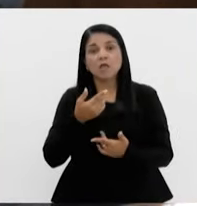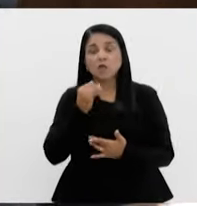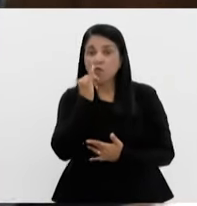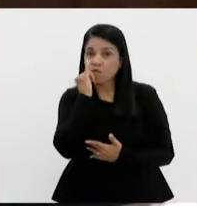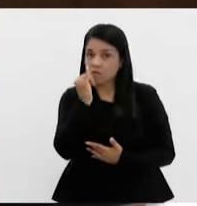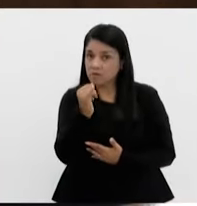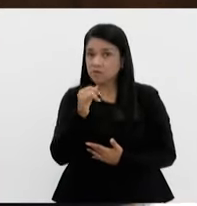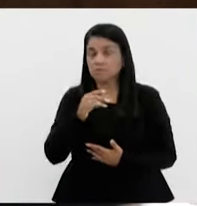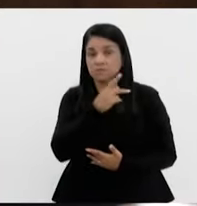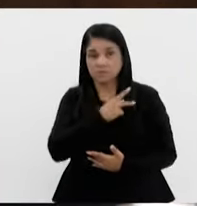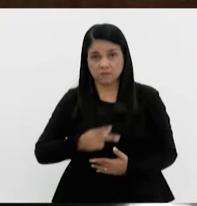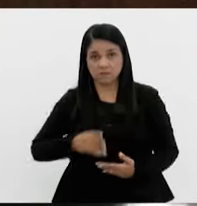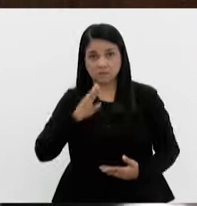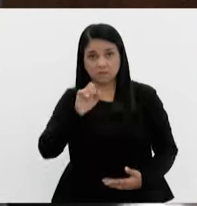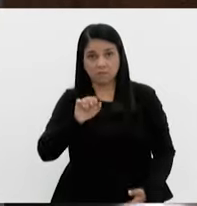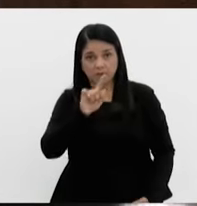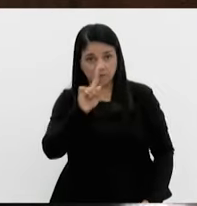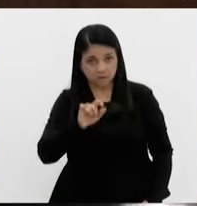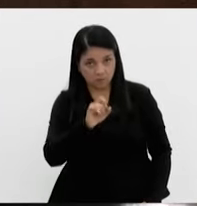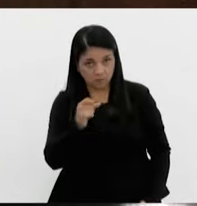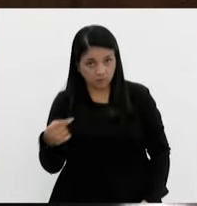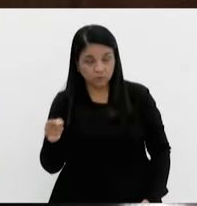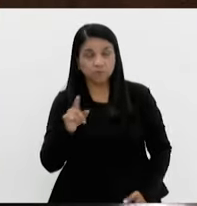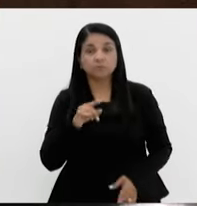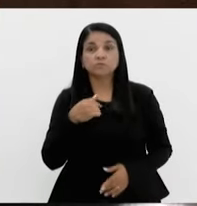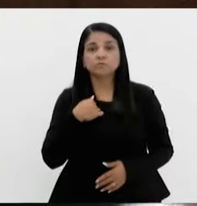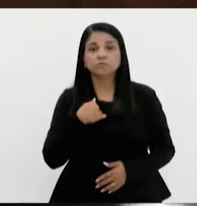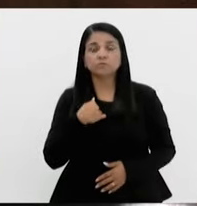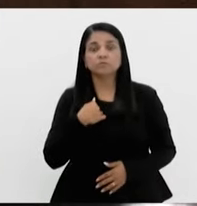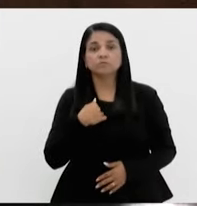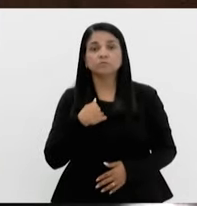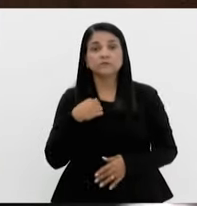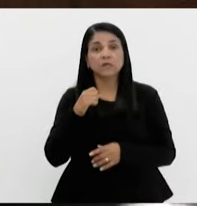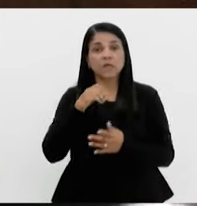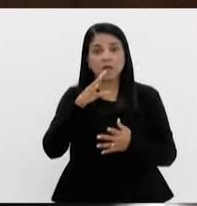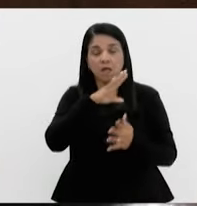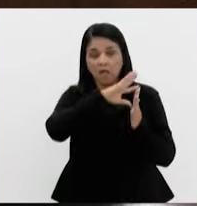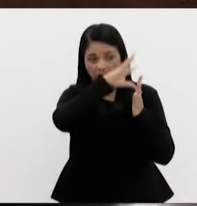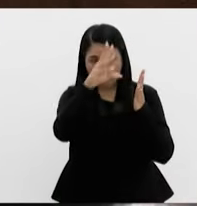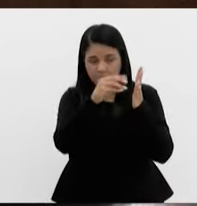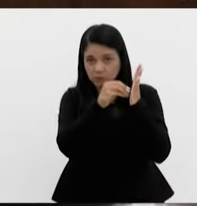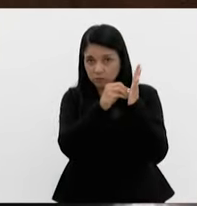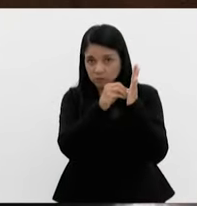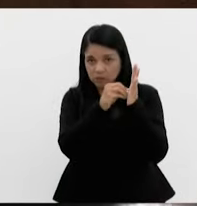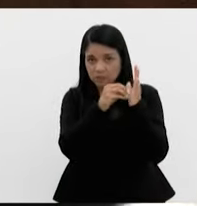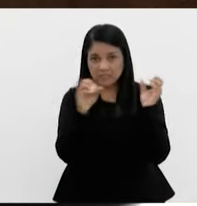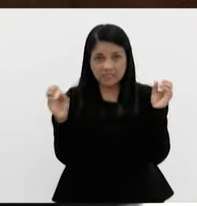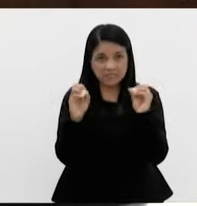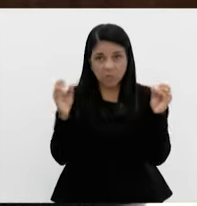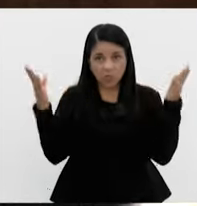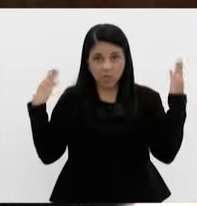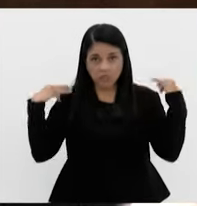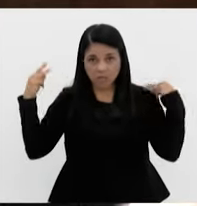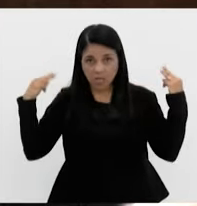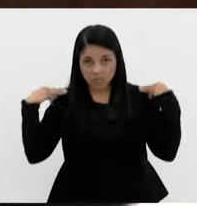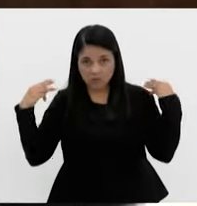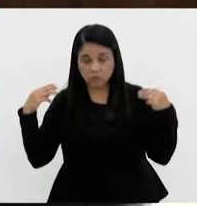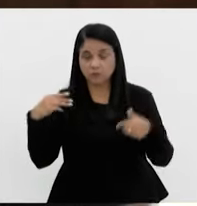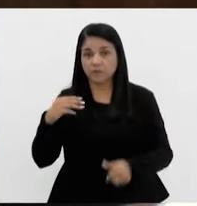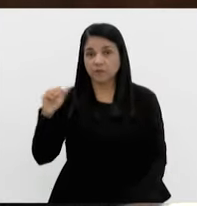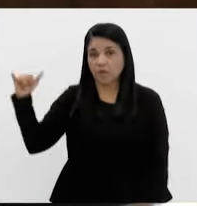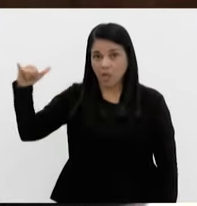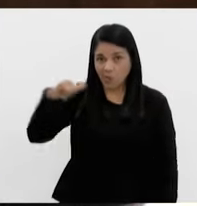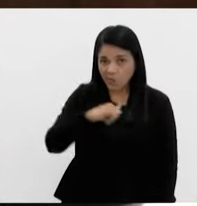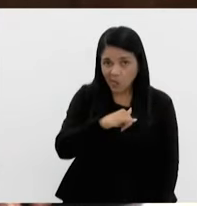brasão eu dizia que na Amazônia sem o Exército e sem aeronáutica você não Combate o